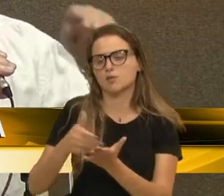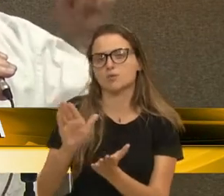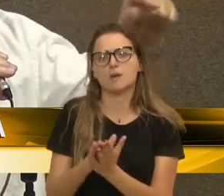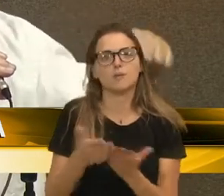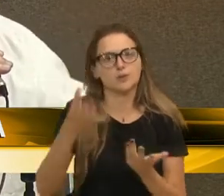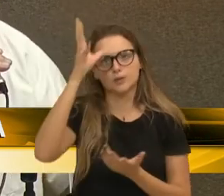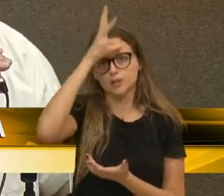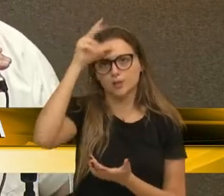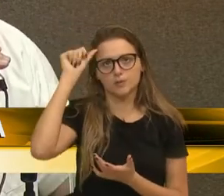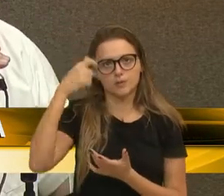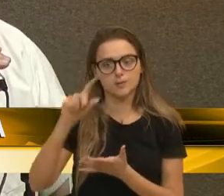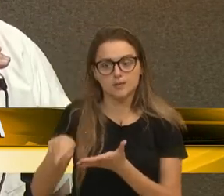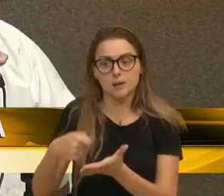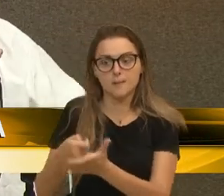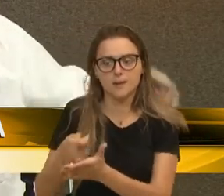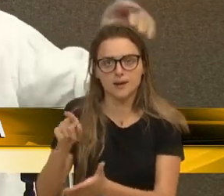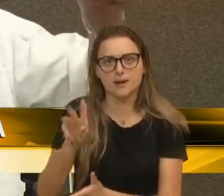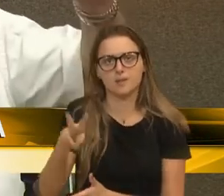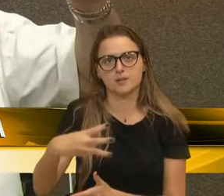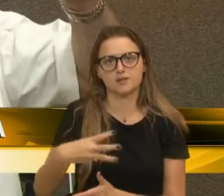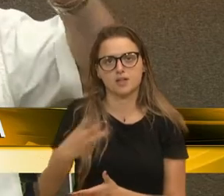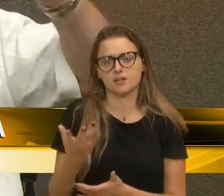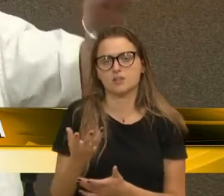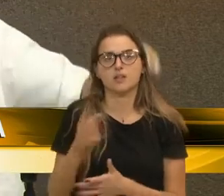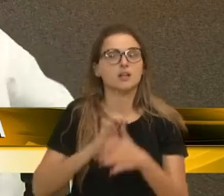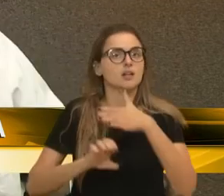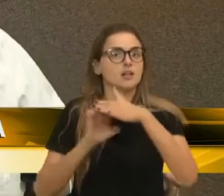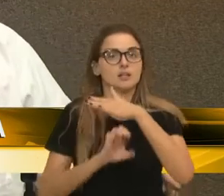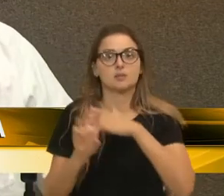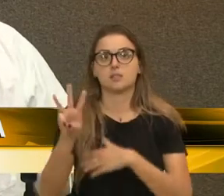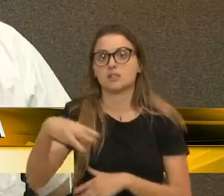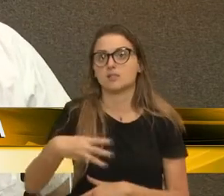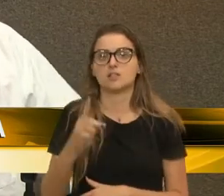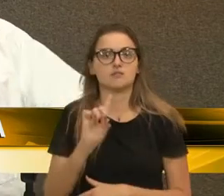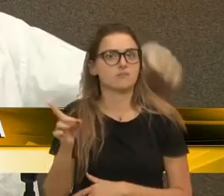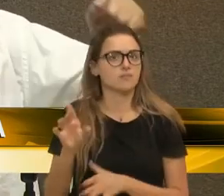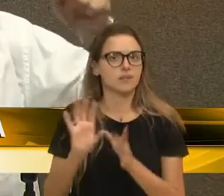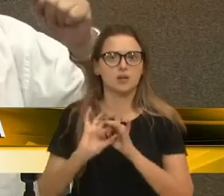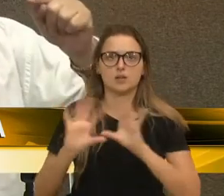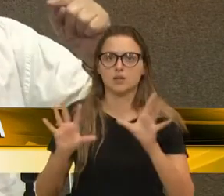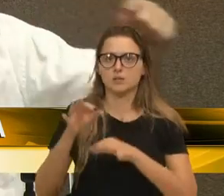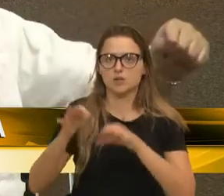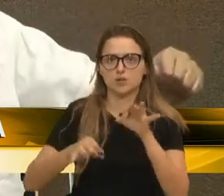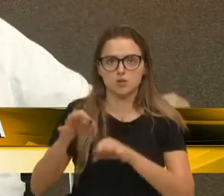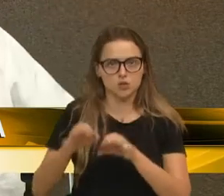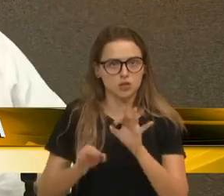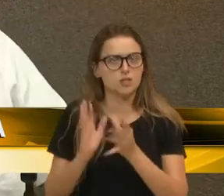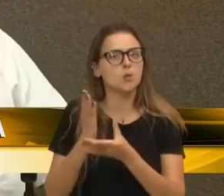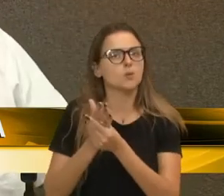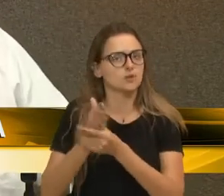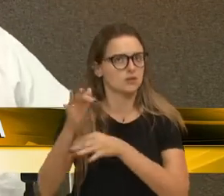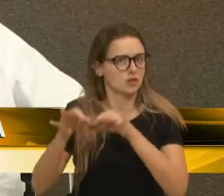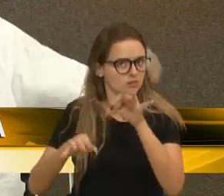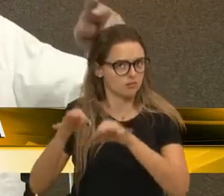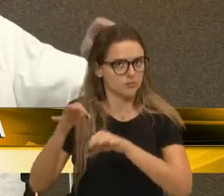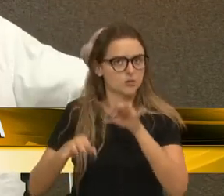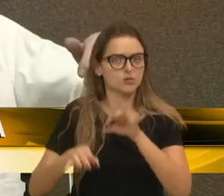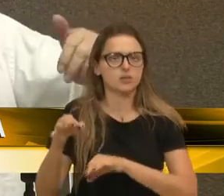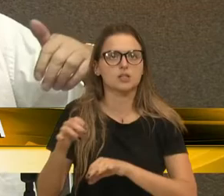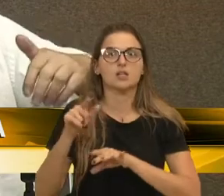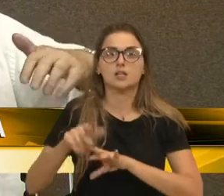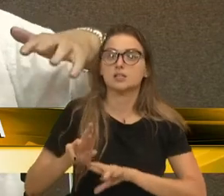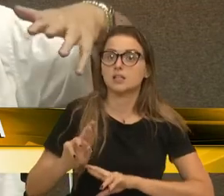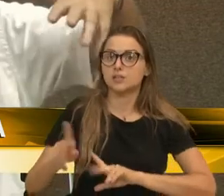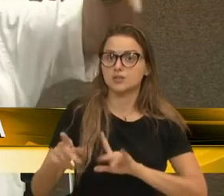ter que pagar para a concessionária, e a concessionária não abriu mão da ação judicial, a ação judicial está correndo, da diferença,